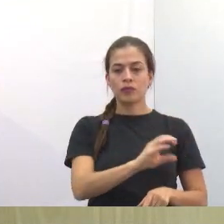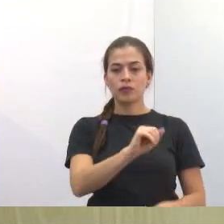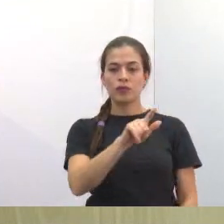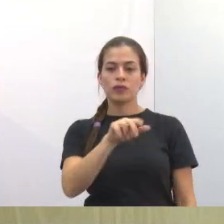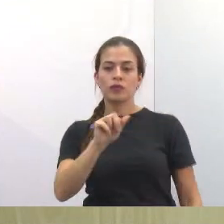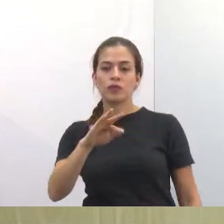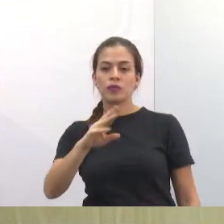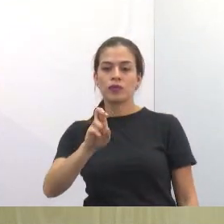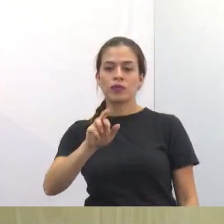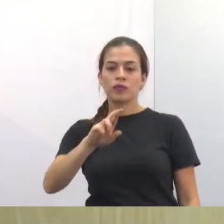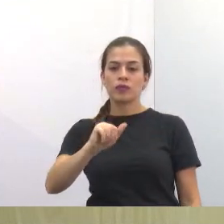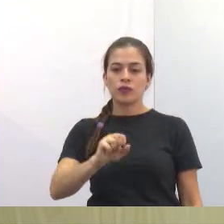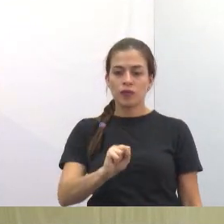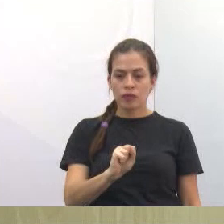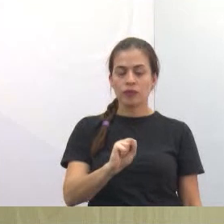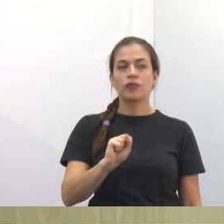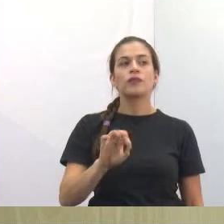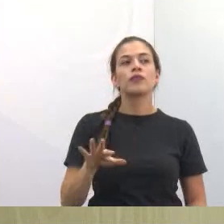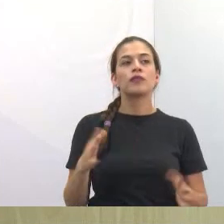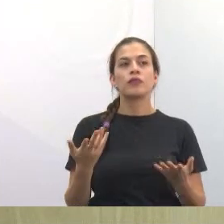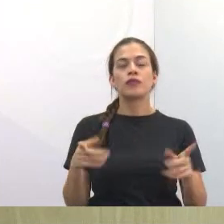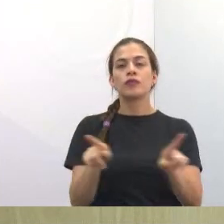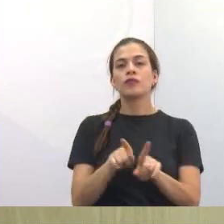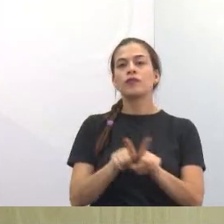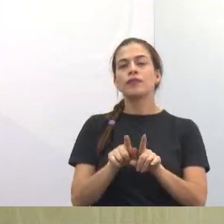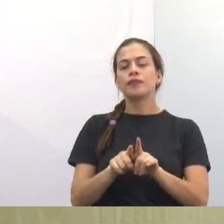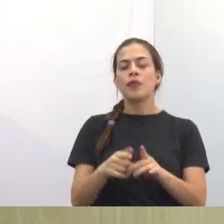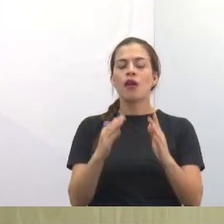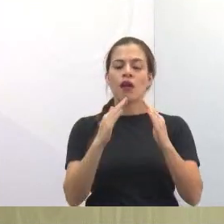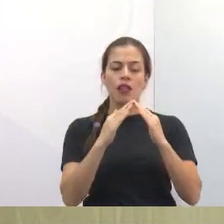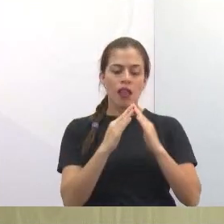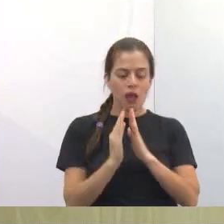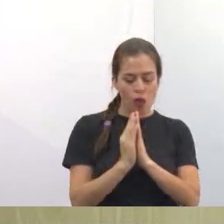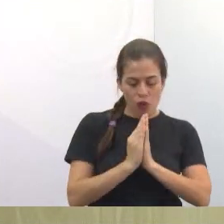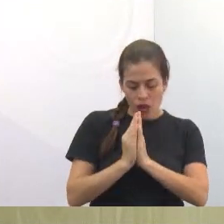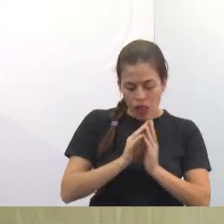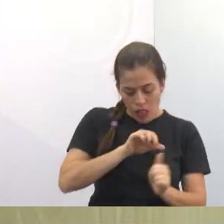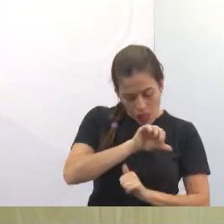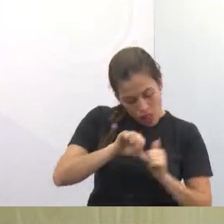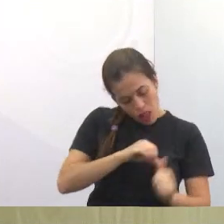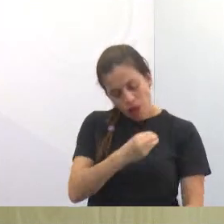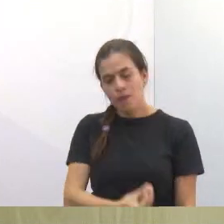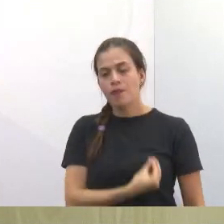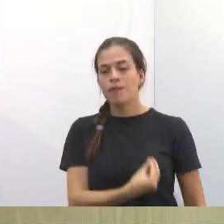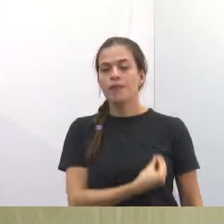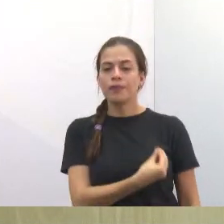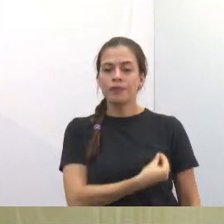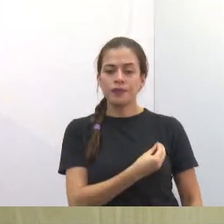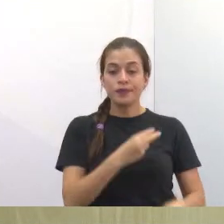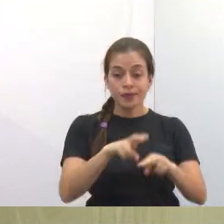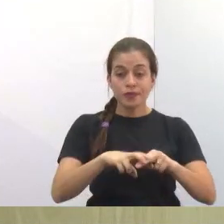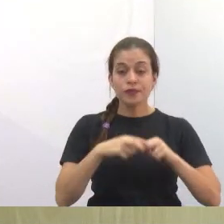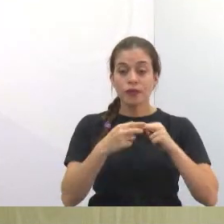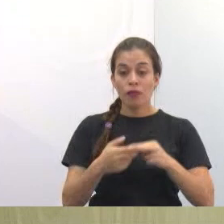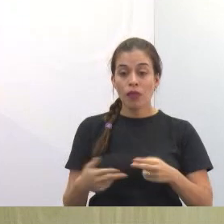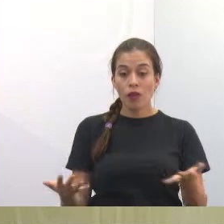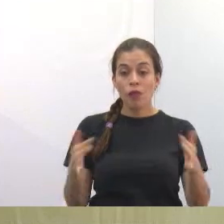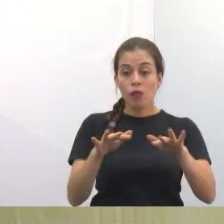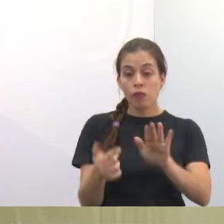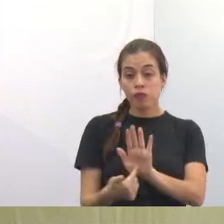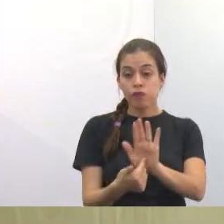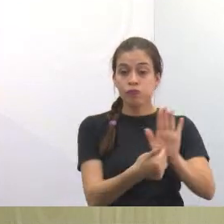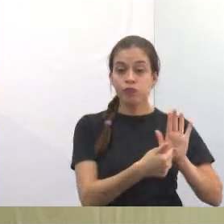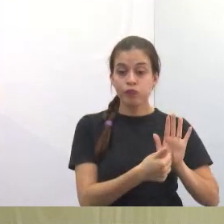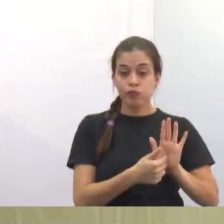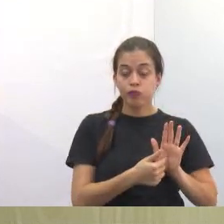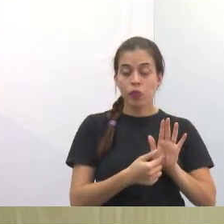lugar bonito, o templo, a casa de oração é um lugar de transformação de vidas, por isso é incluso recentemente na lista dos